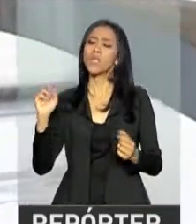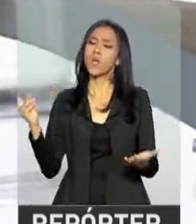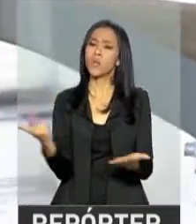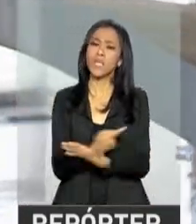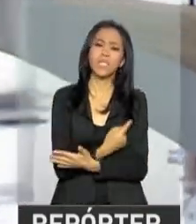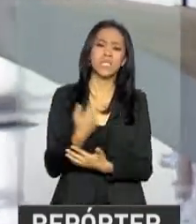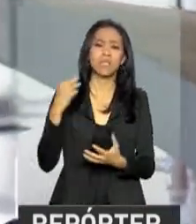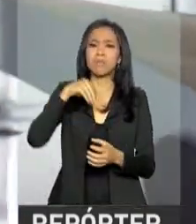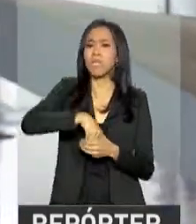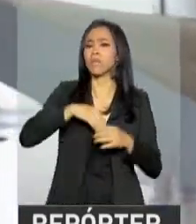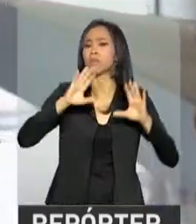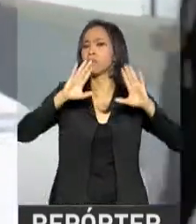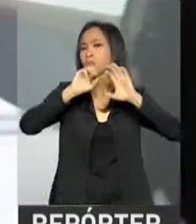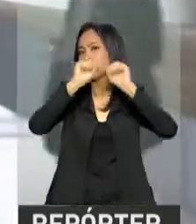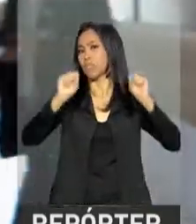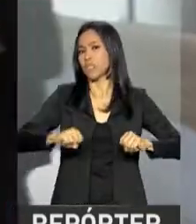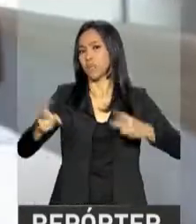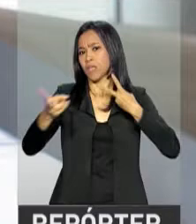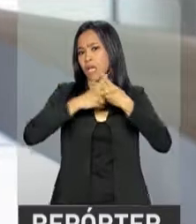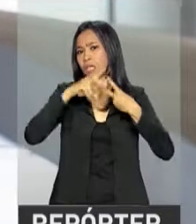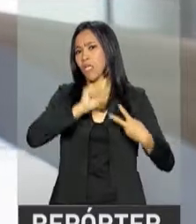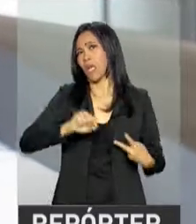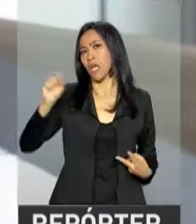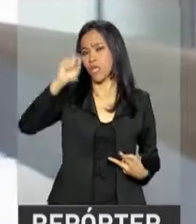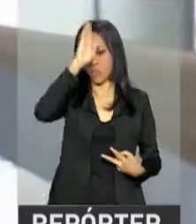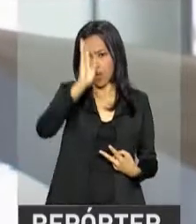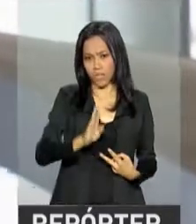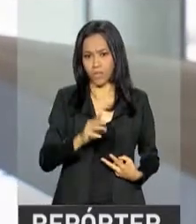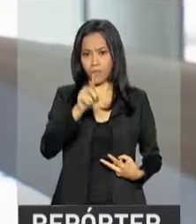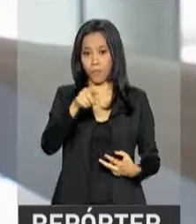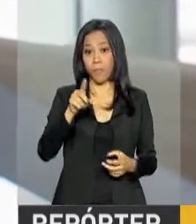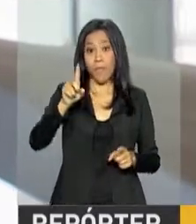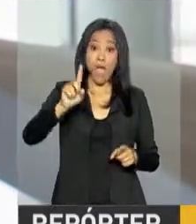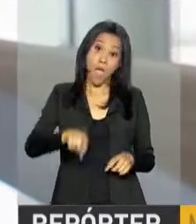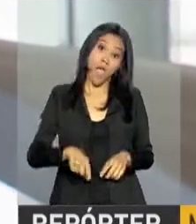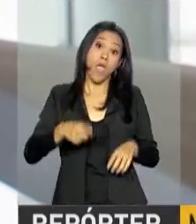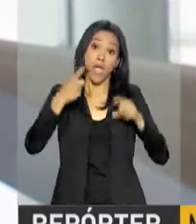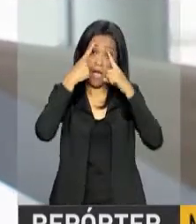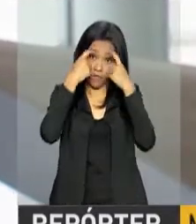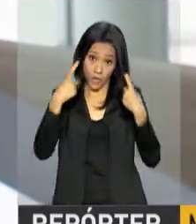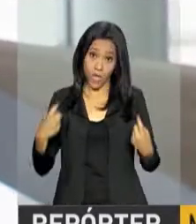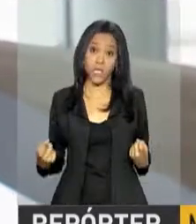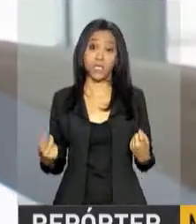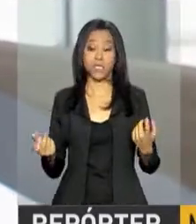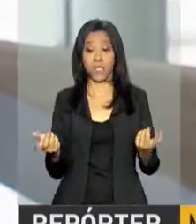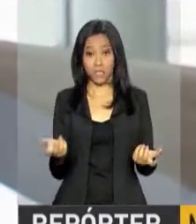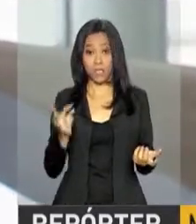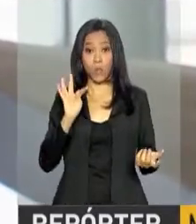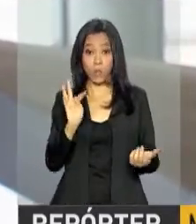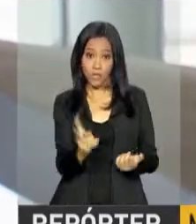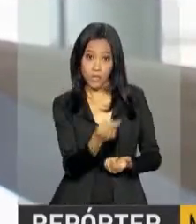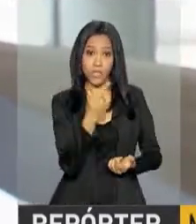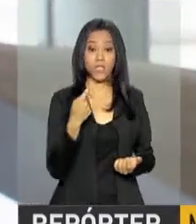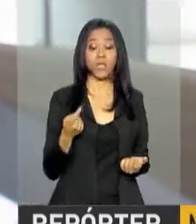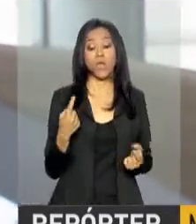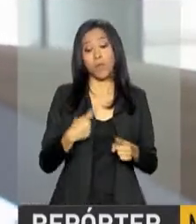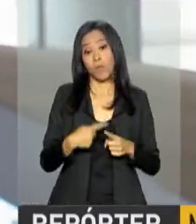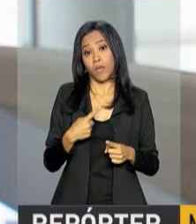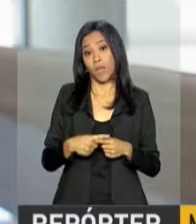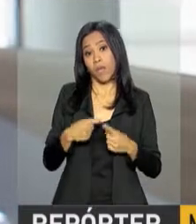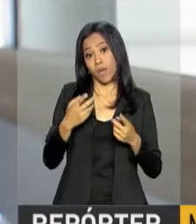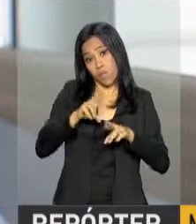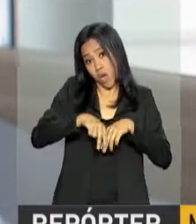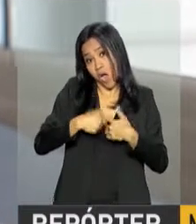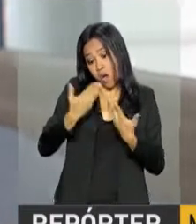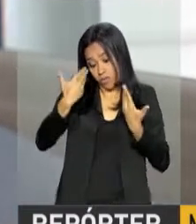nas cadeias do país então na verdade é a violência é violência no sentido de que você violentado pela questão da